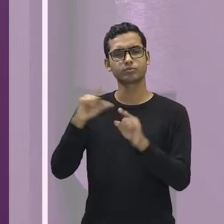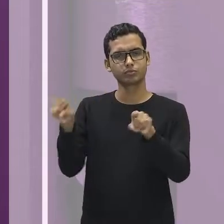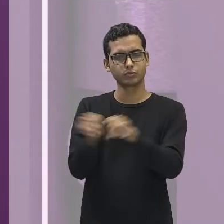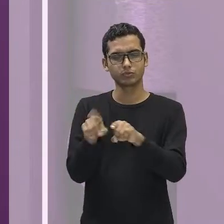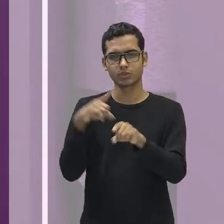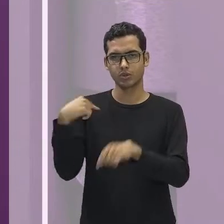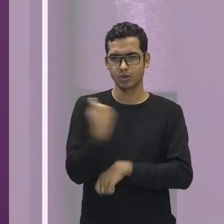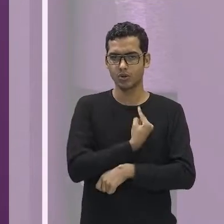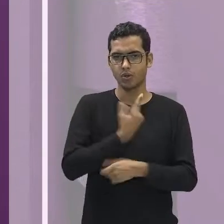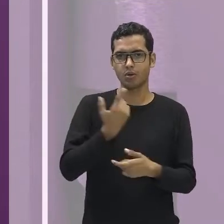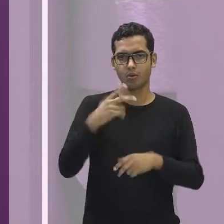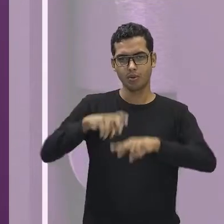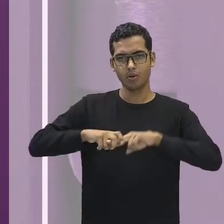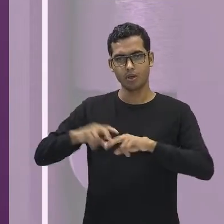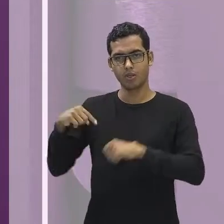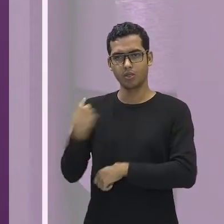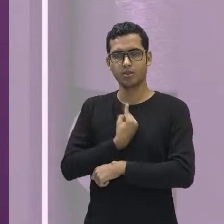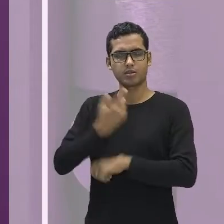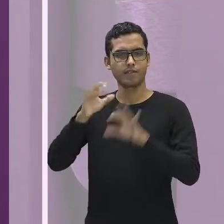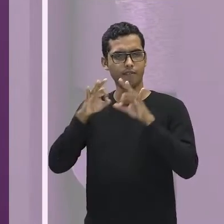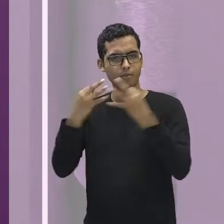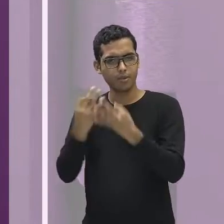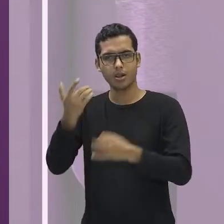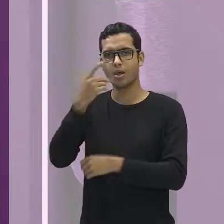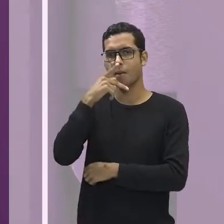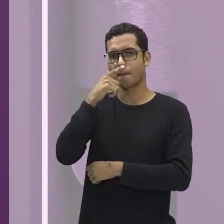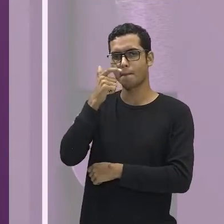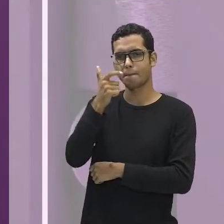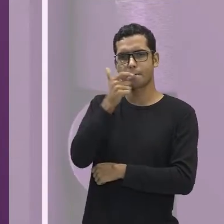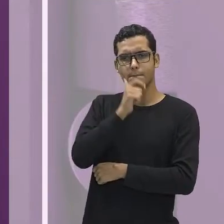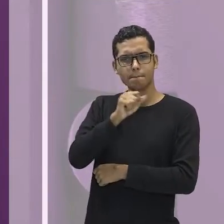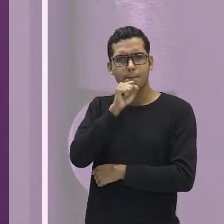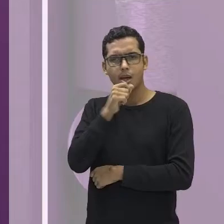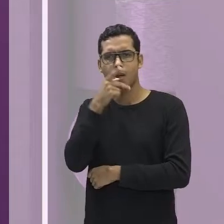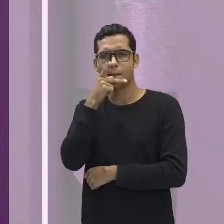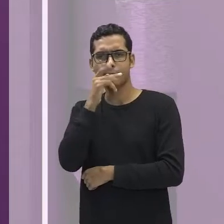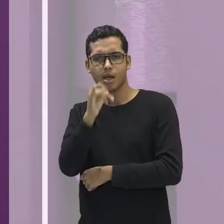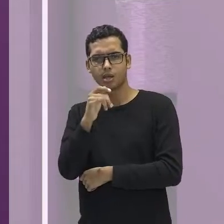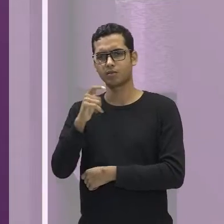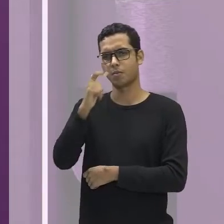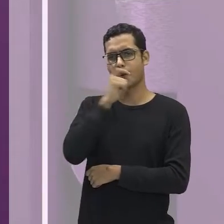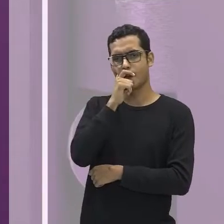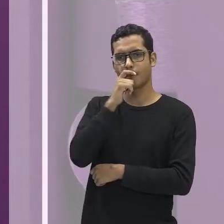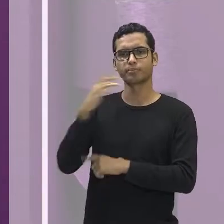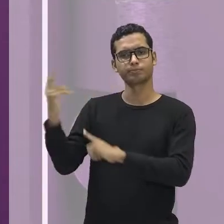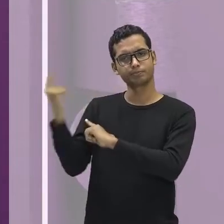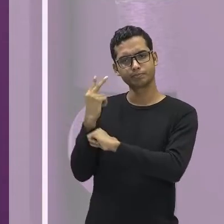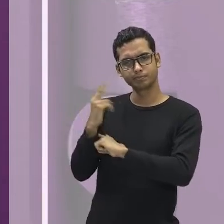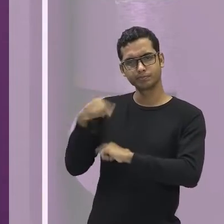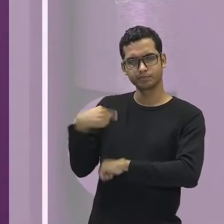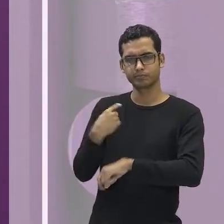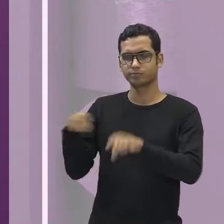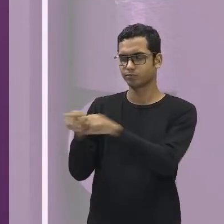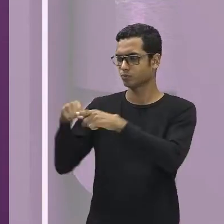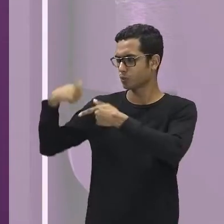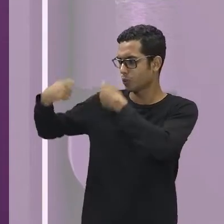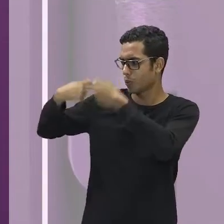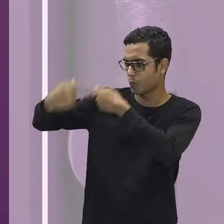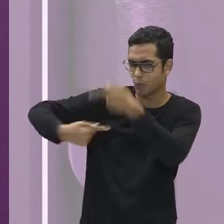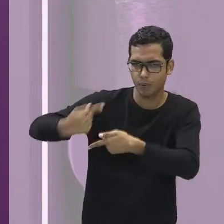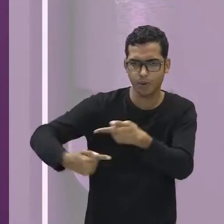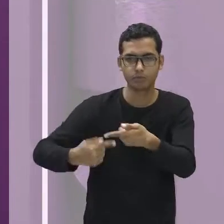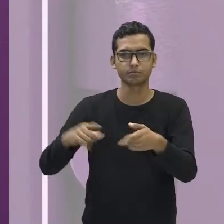pais tiveram pais, e assim seguiu aí, não é, a nossa genealogia, a nossa árvore, e nós tivemos